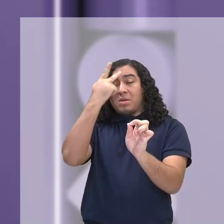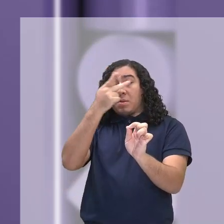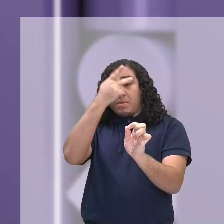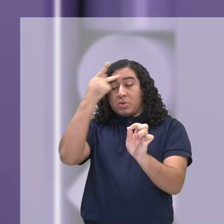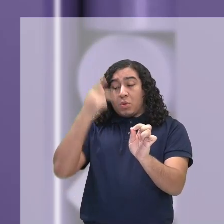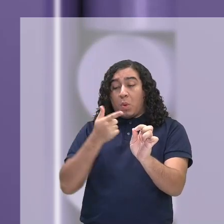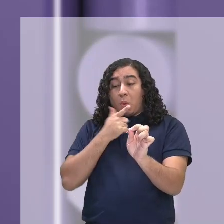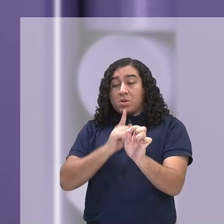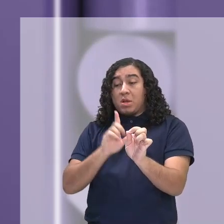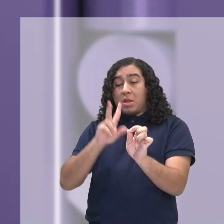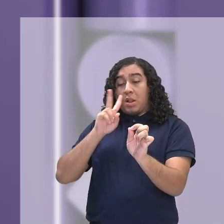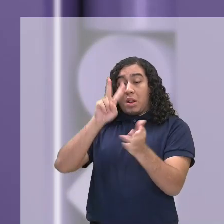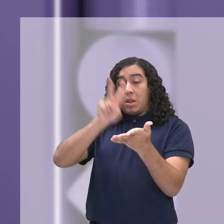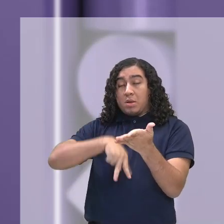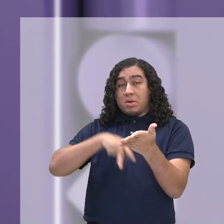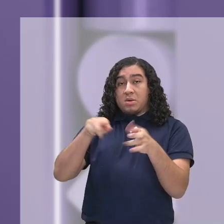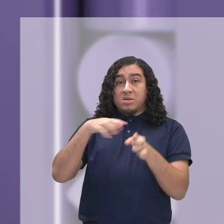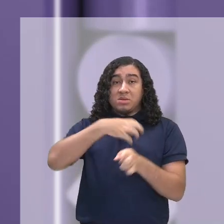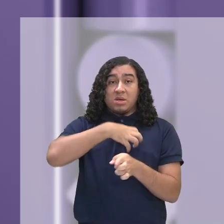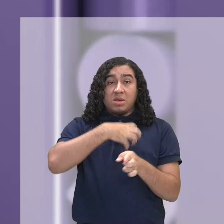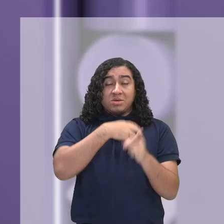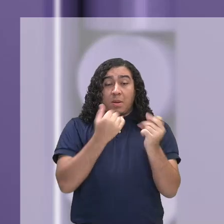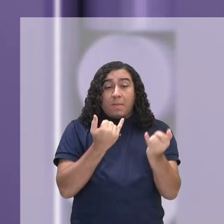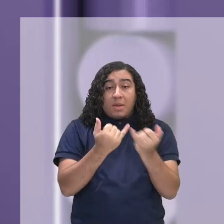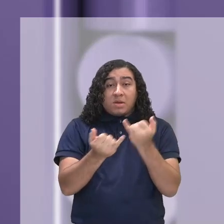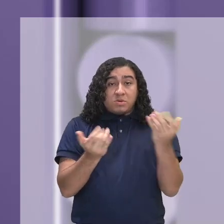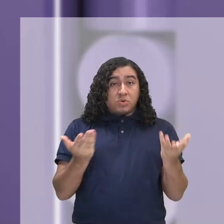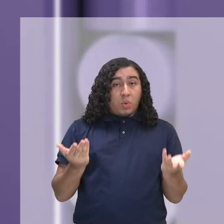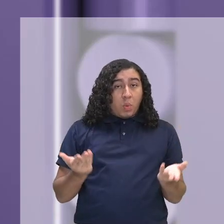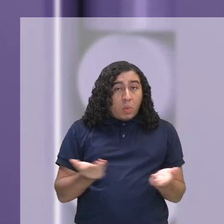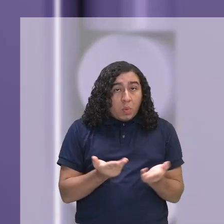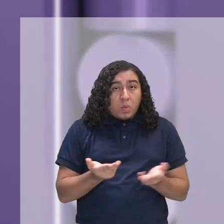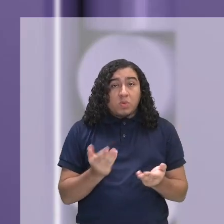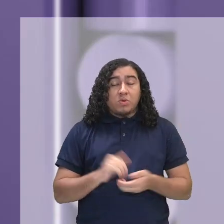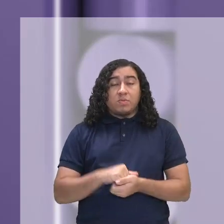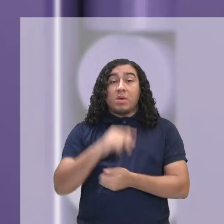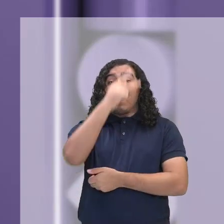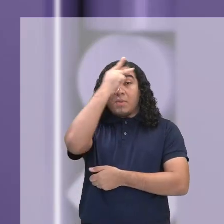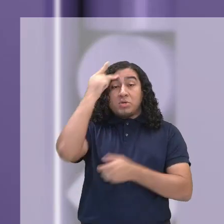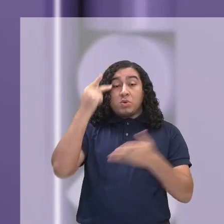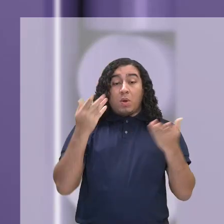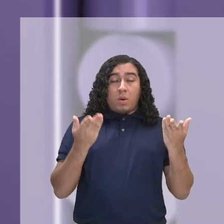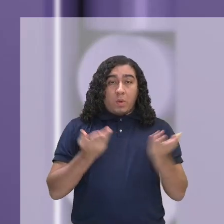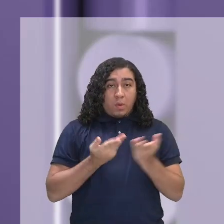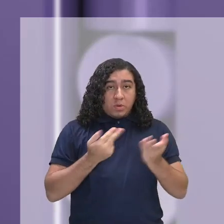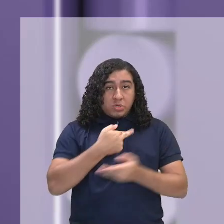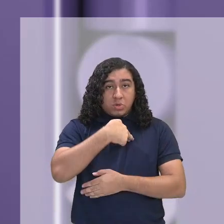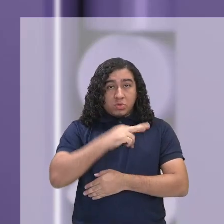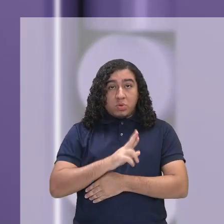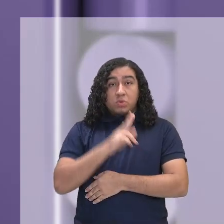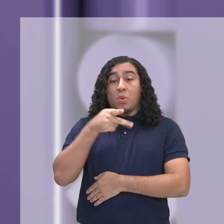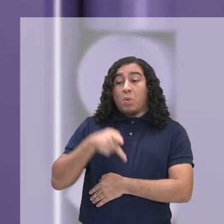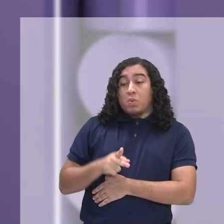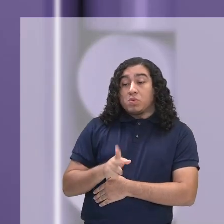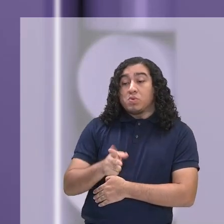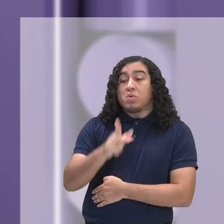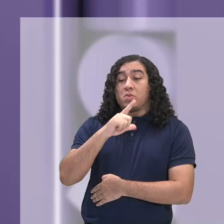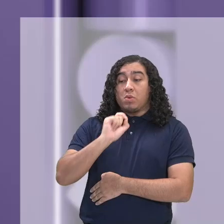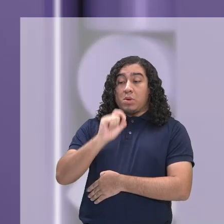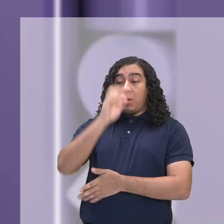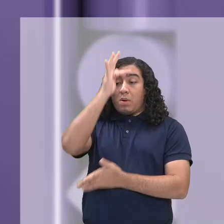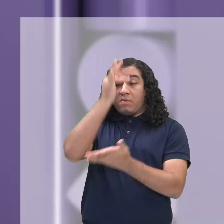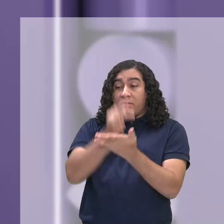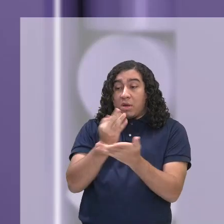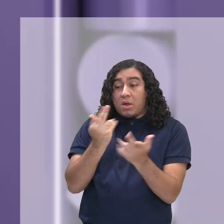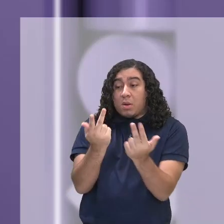hoje, falando com a linguagem do dia de hoje, para que os religiosos de hoje possam manter a essência da sua fé,